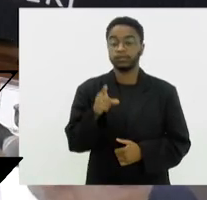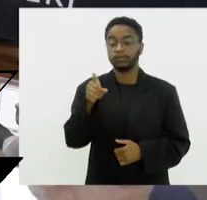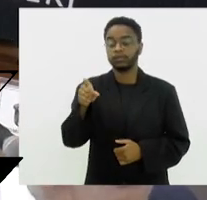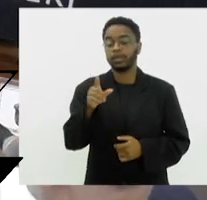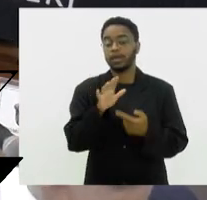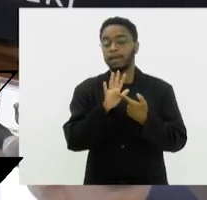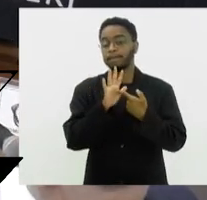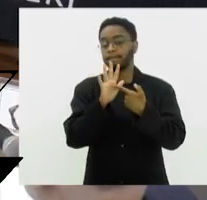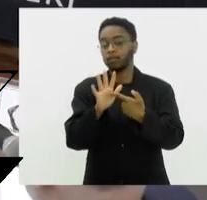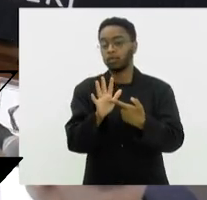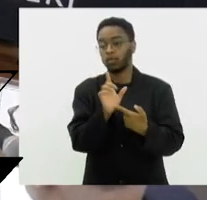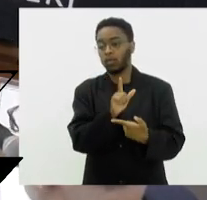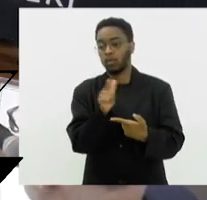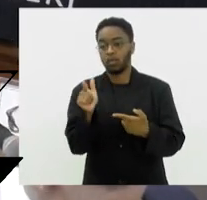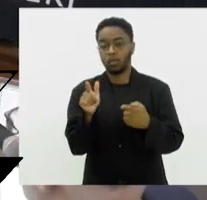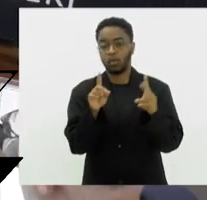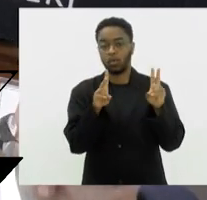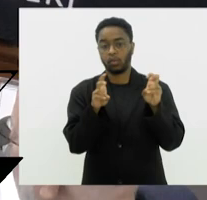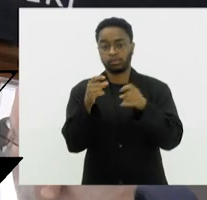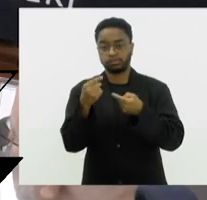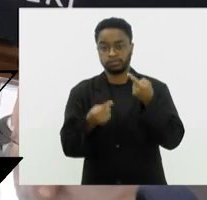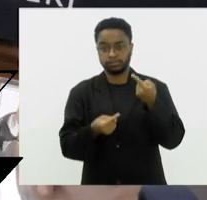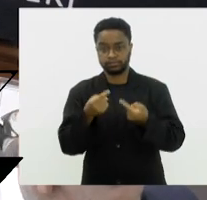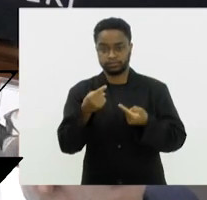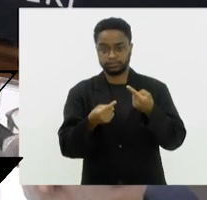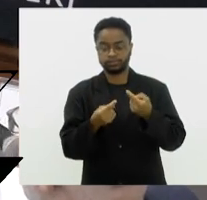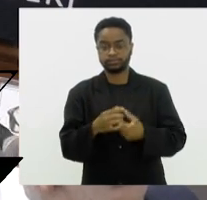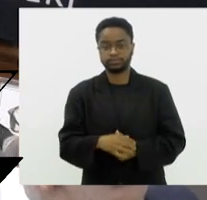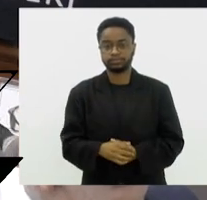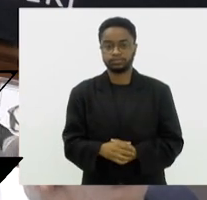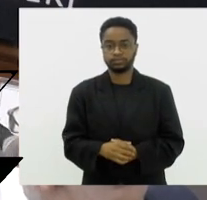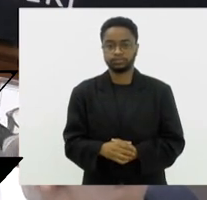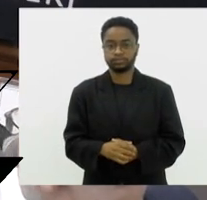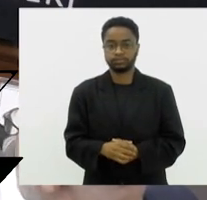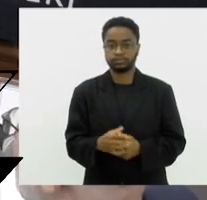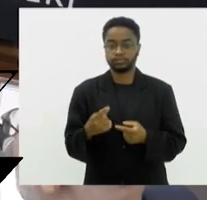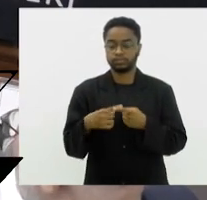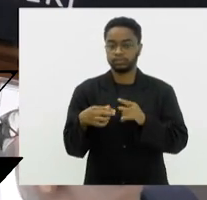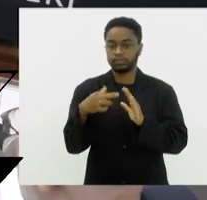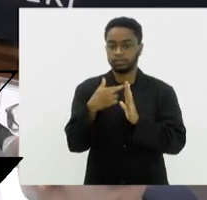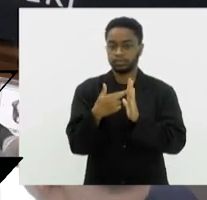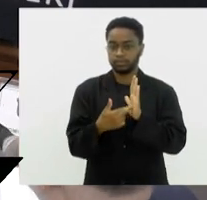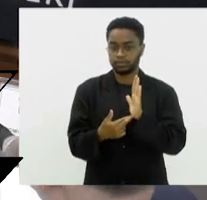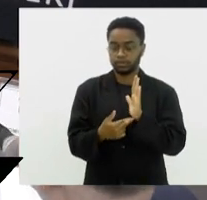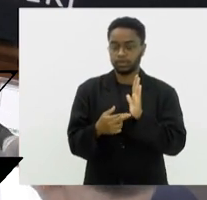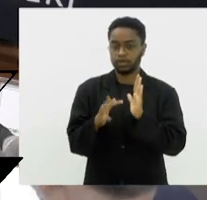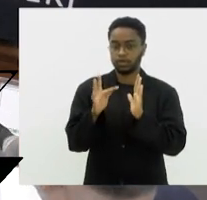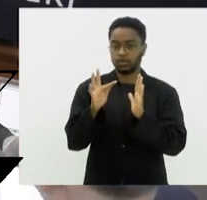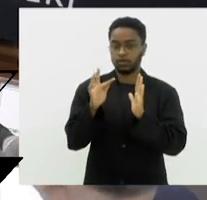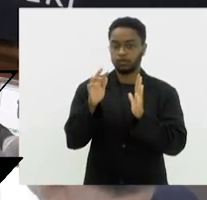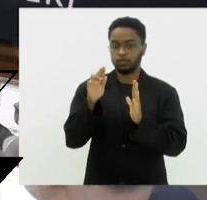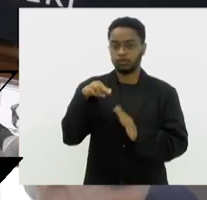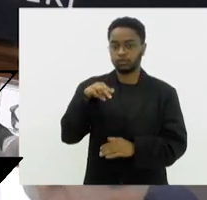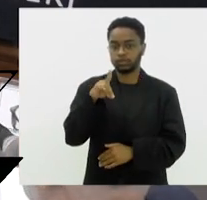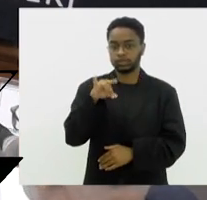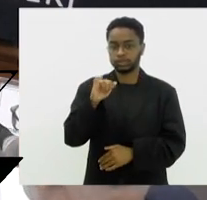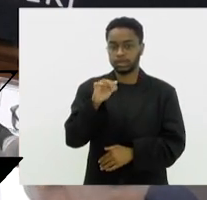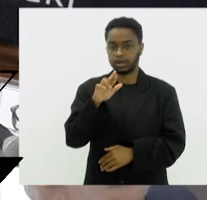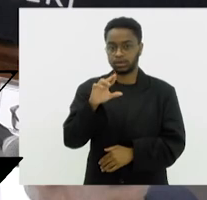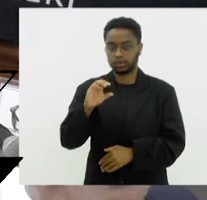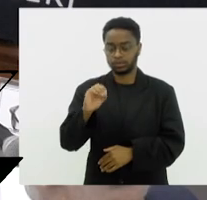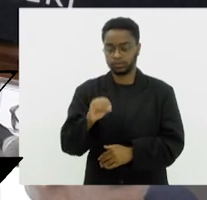versão, outra, do tema, a regularização fundiária.